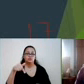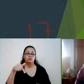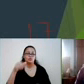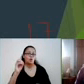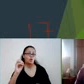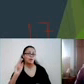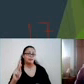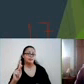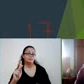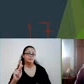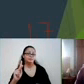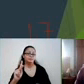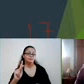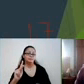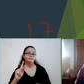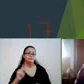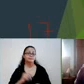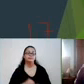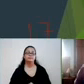1,7. Ok?